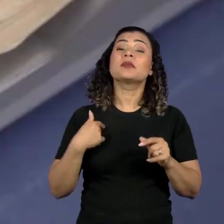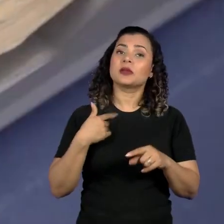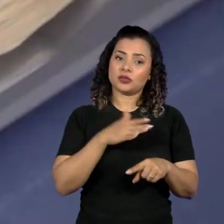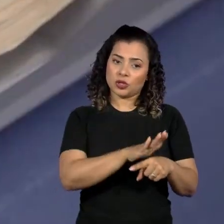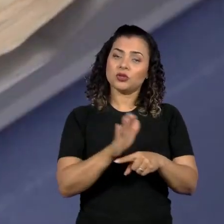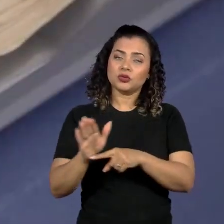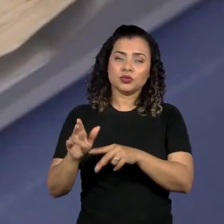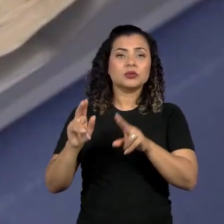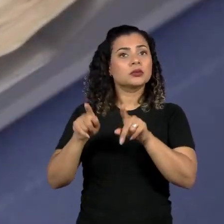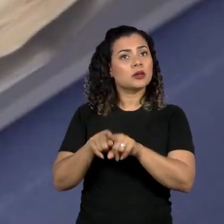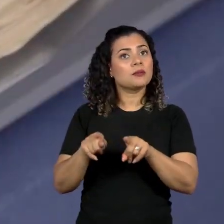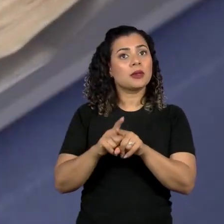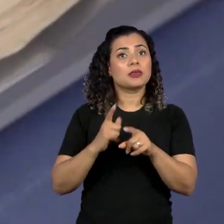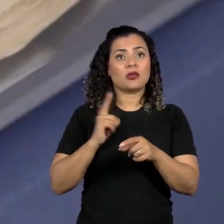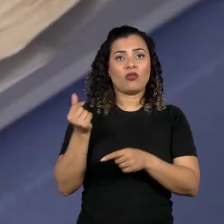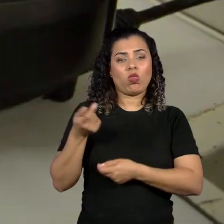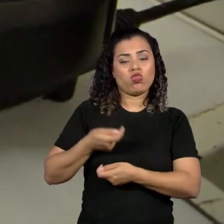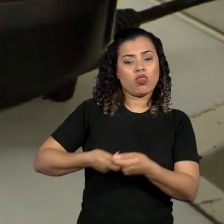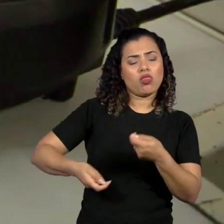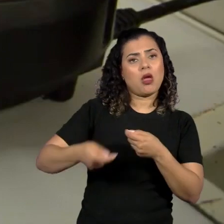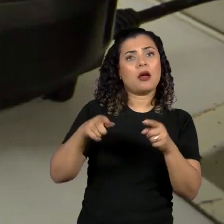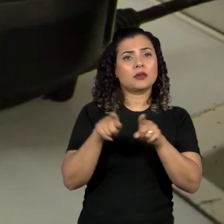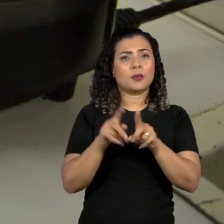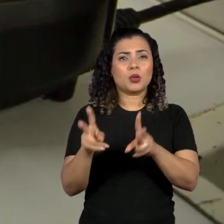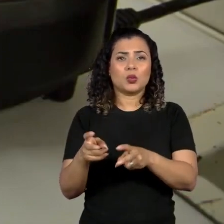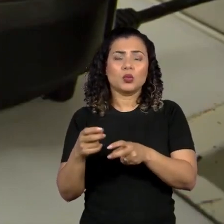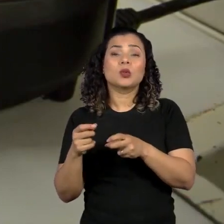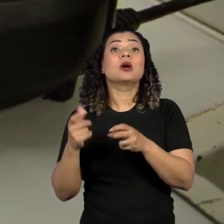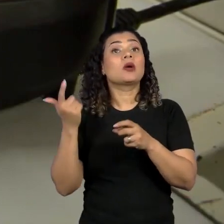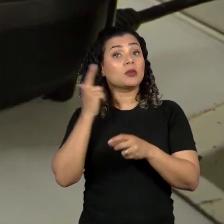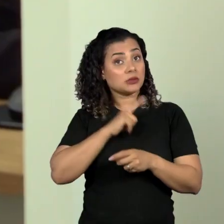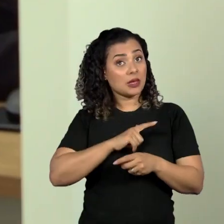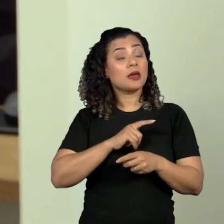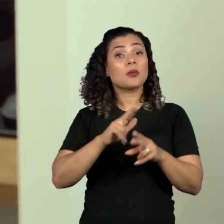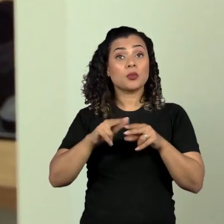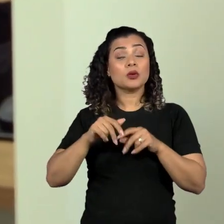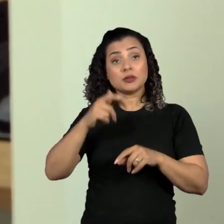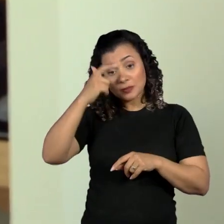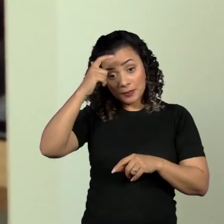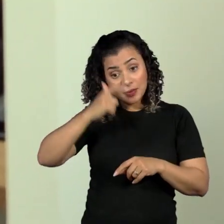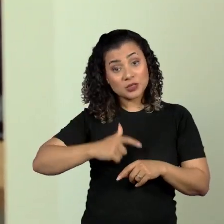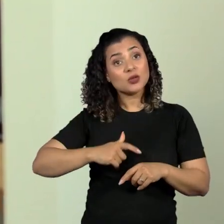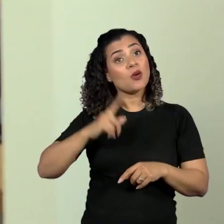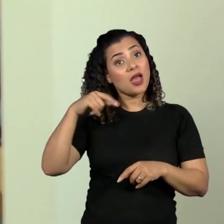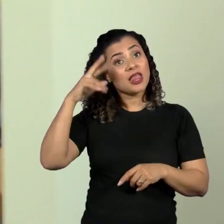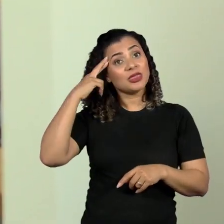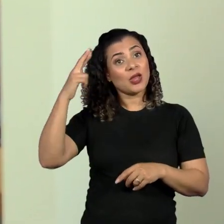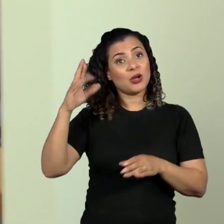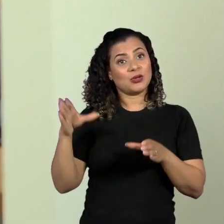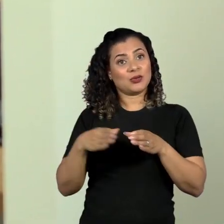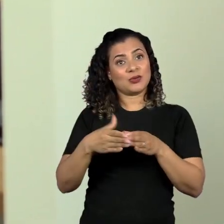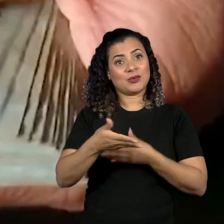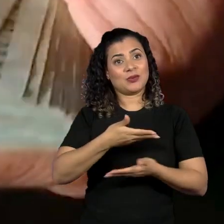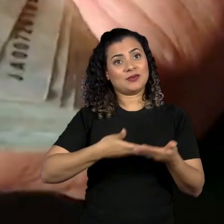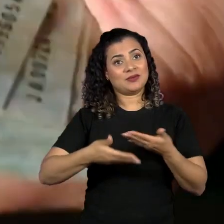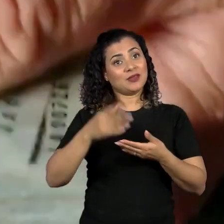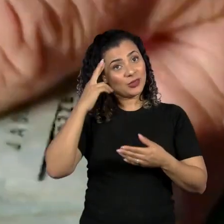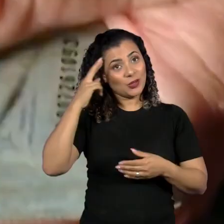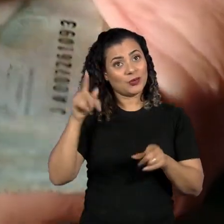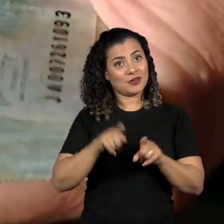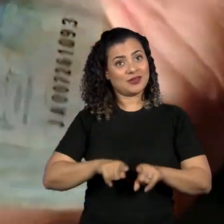acesso a capital de giro, operações de rotativo. Então, o cooperado, ele é dono da cooperativa.